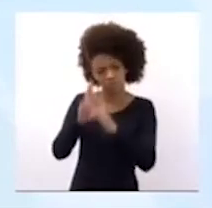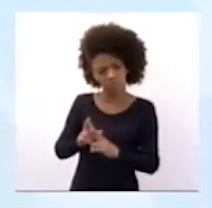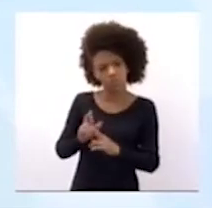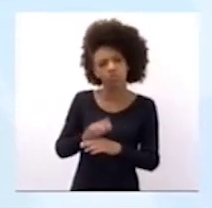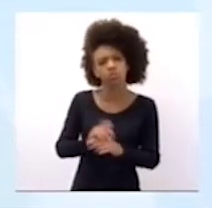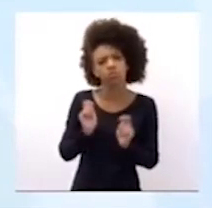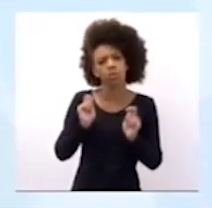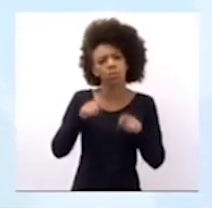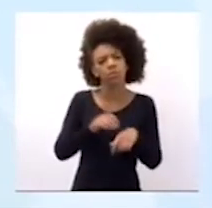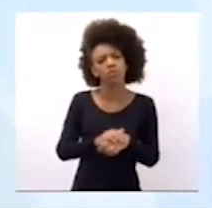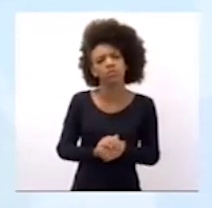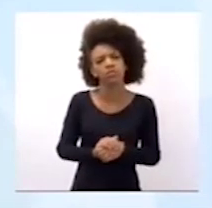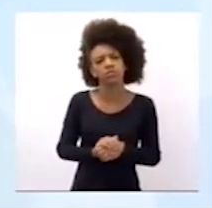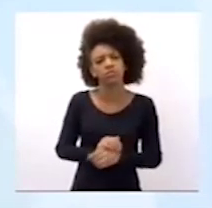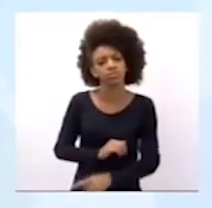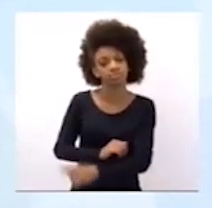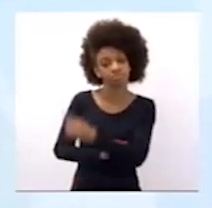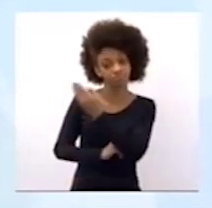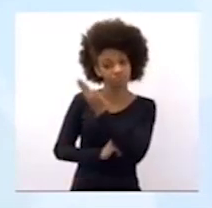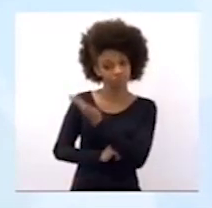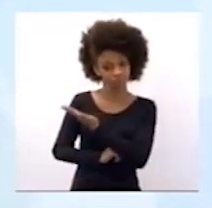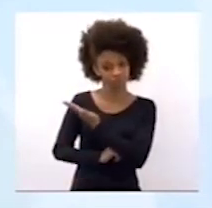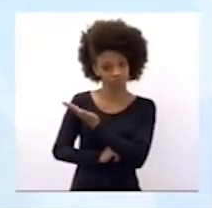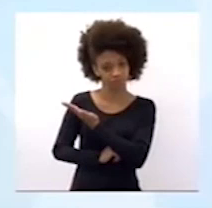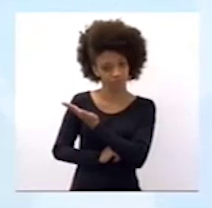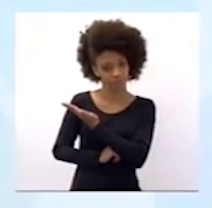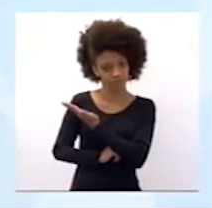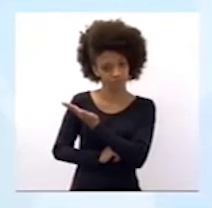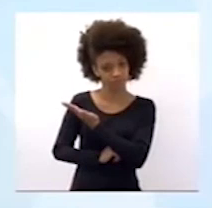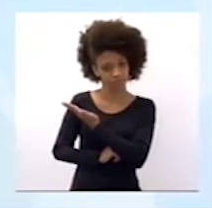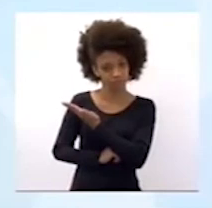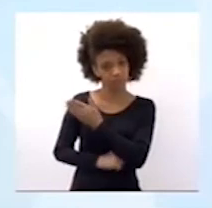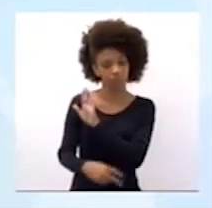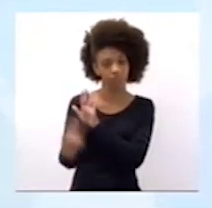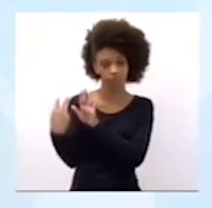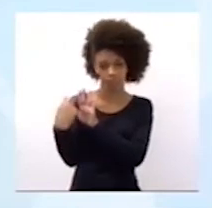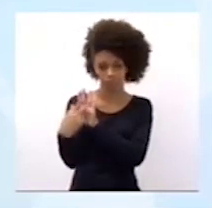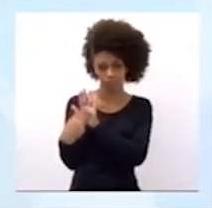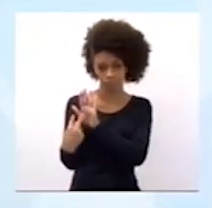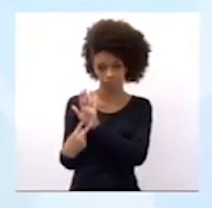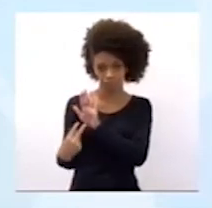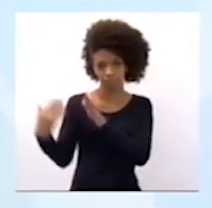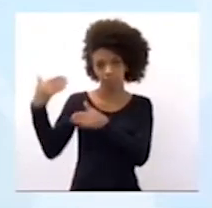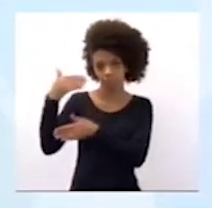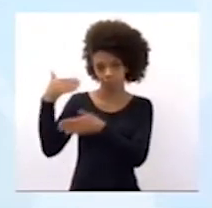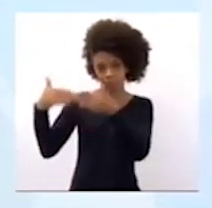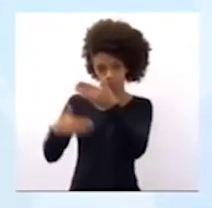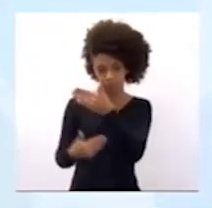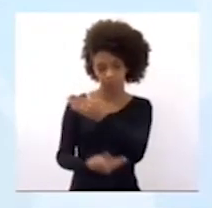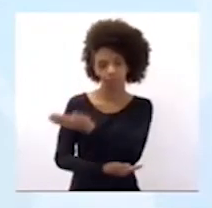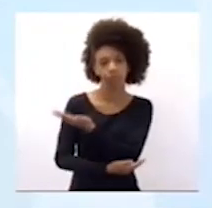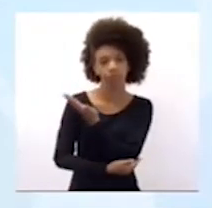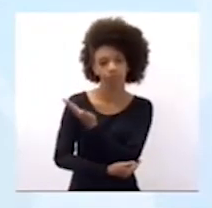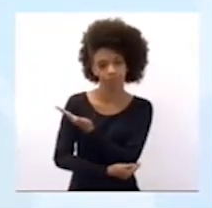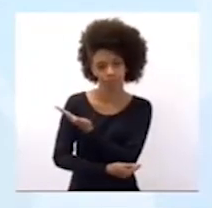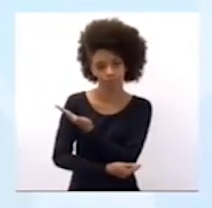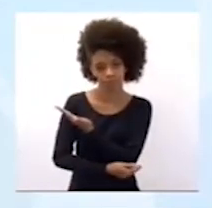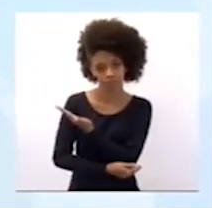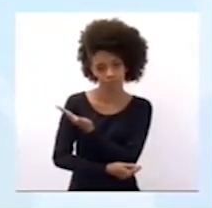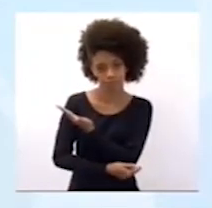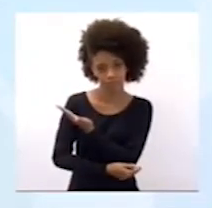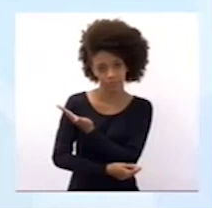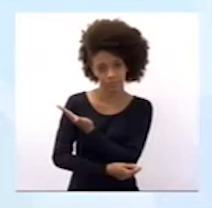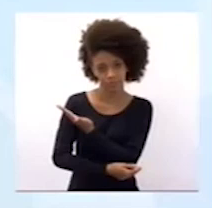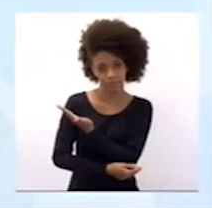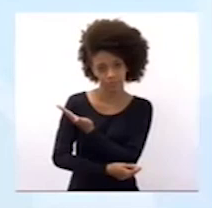competência. Competência 9 dispõe sobre exercitar a empatia, o diálogo, a resolução de conflitos